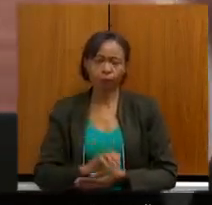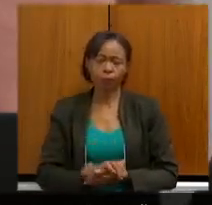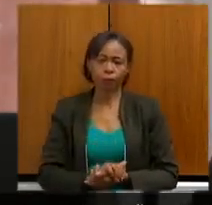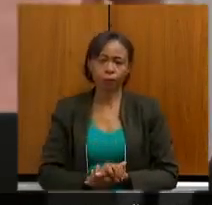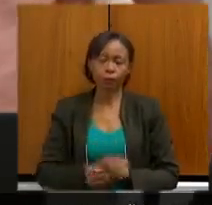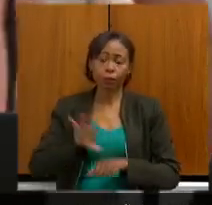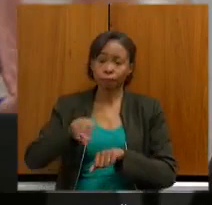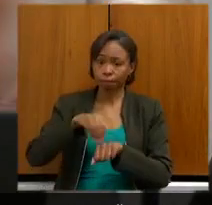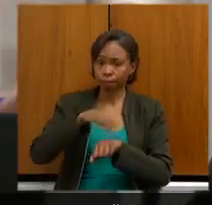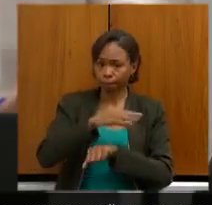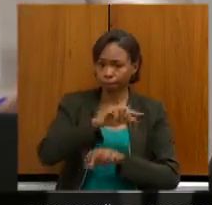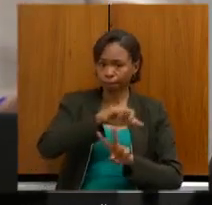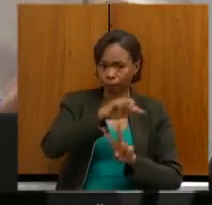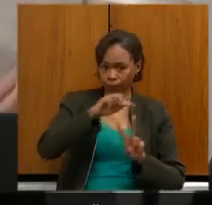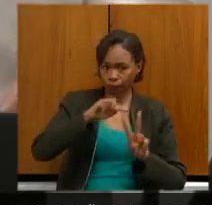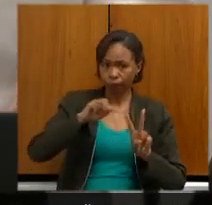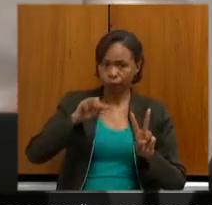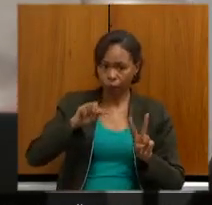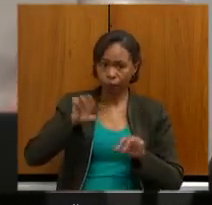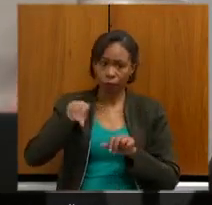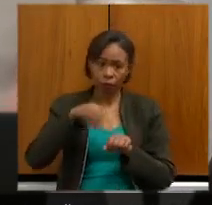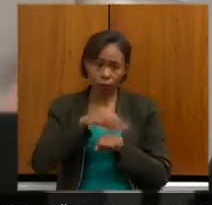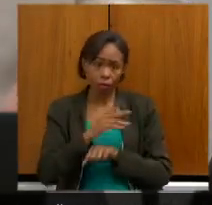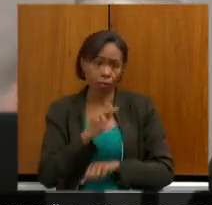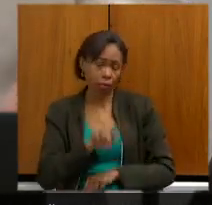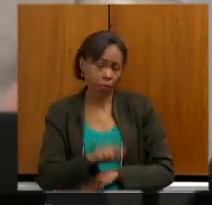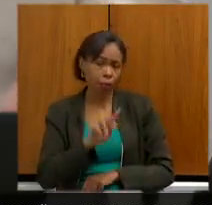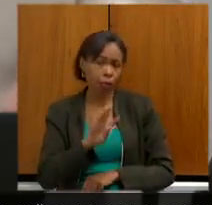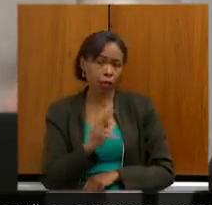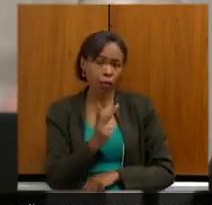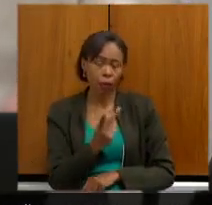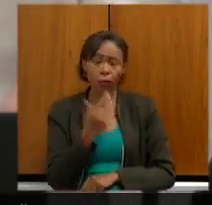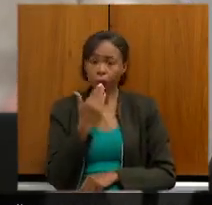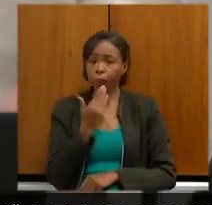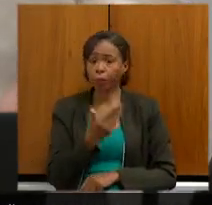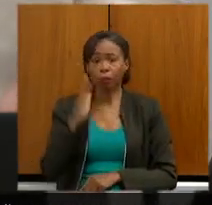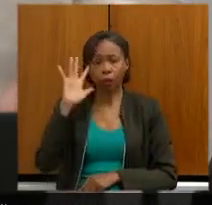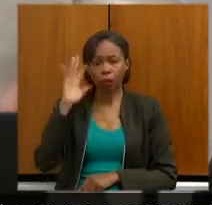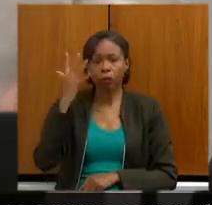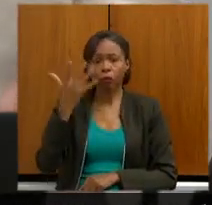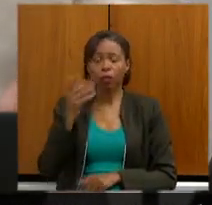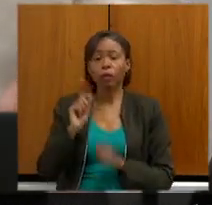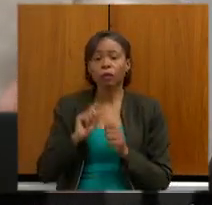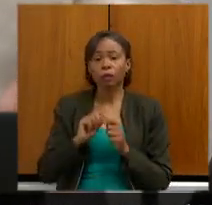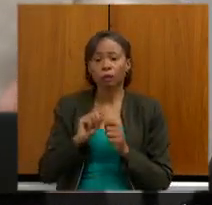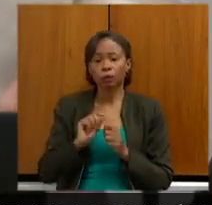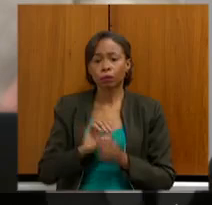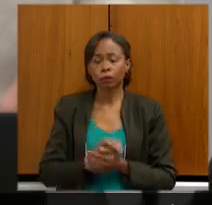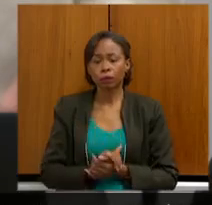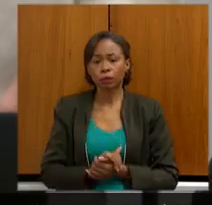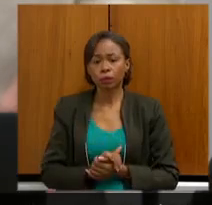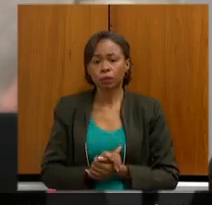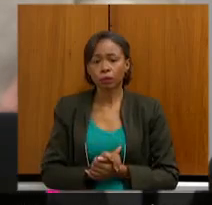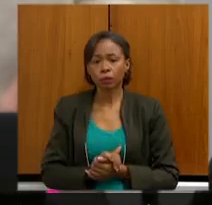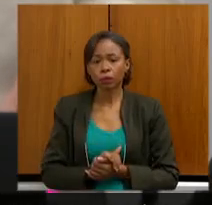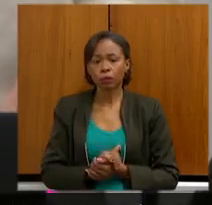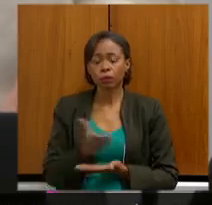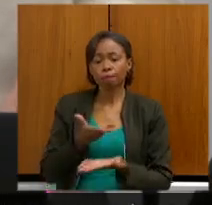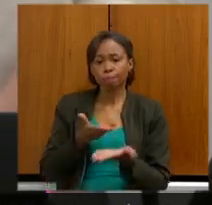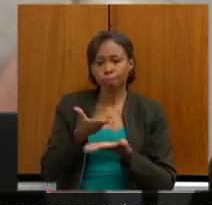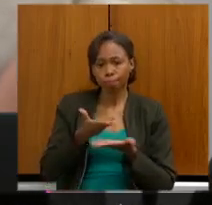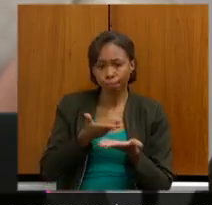seja encaminhado avalia-se a em Belo Horizonte pedido de providência para que realize em